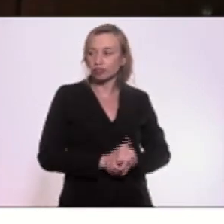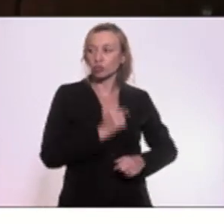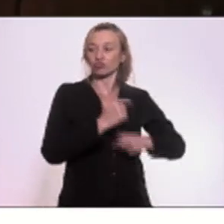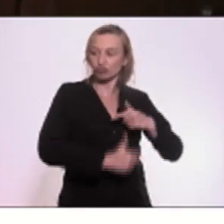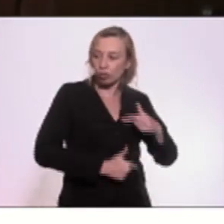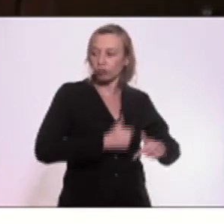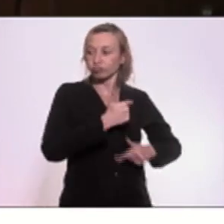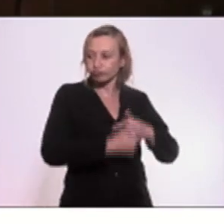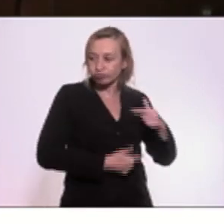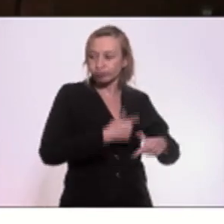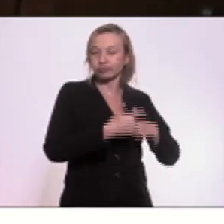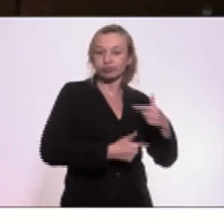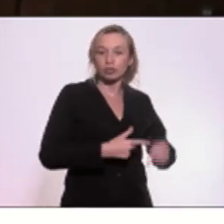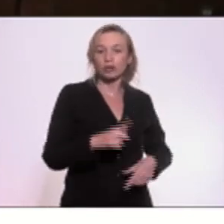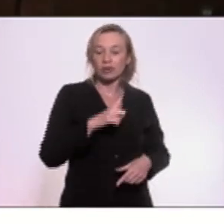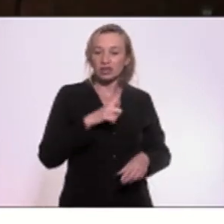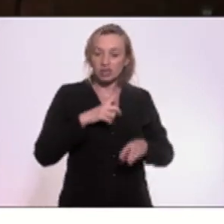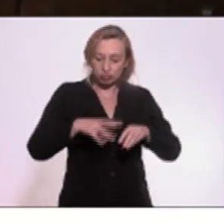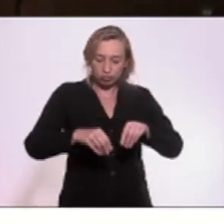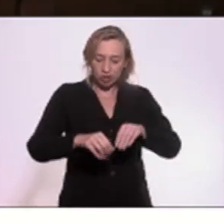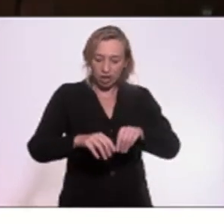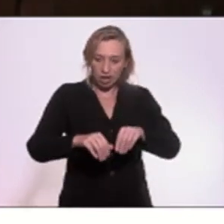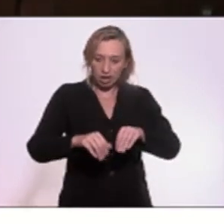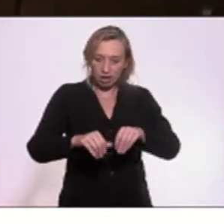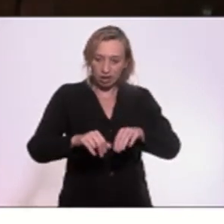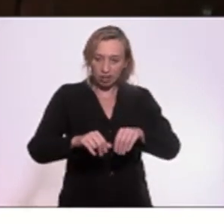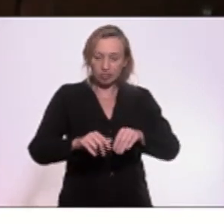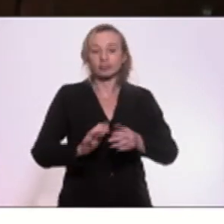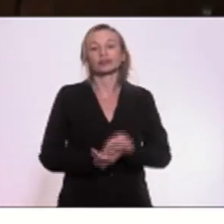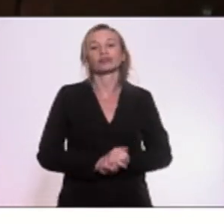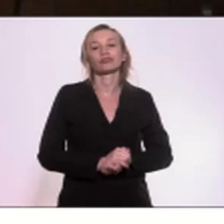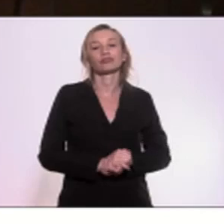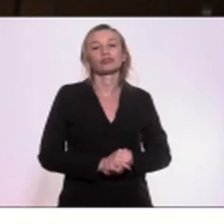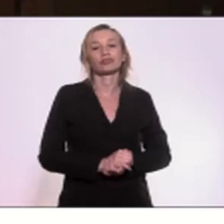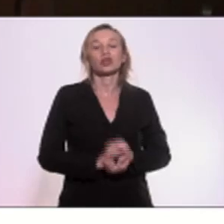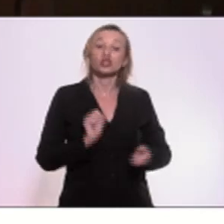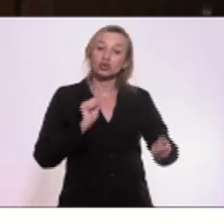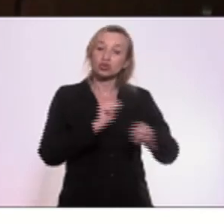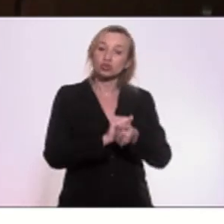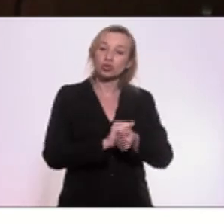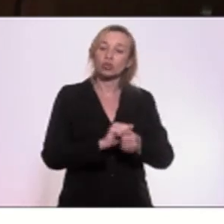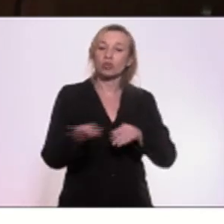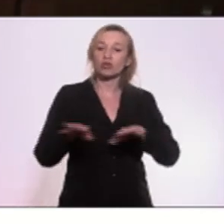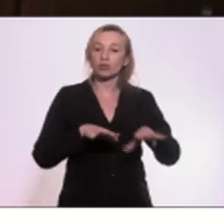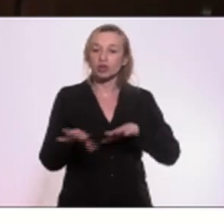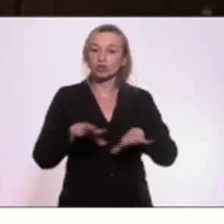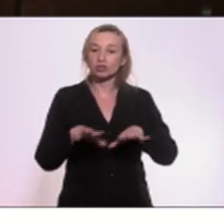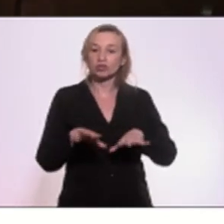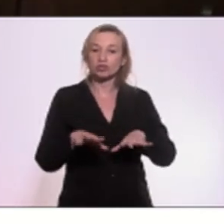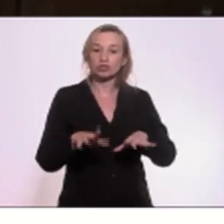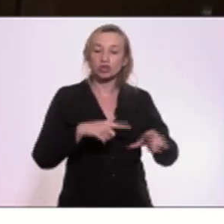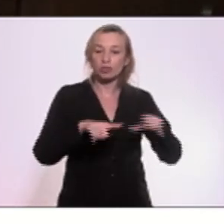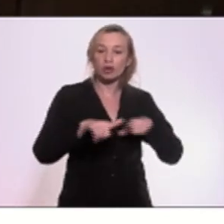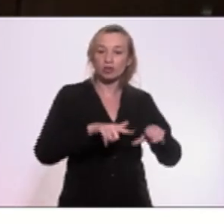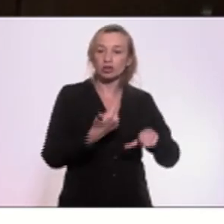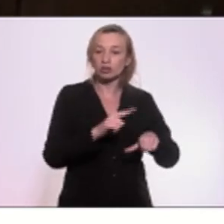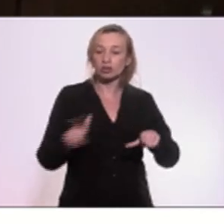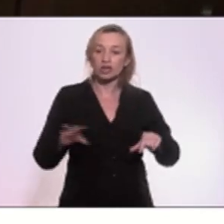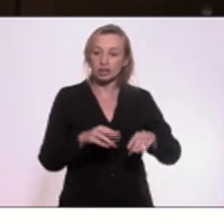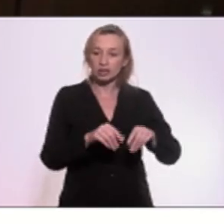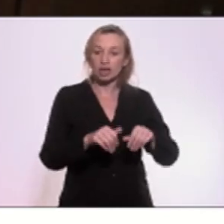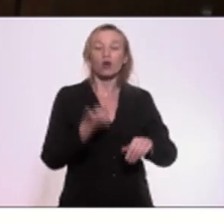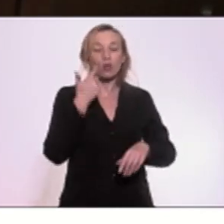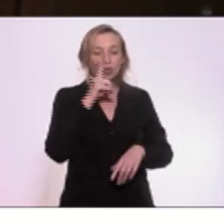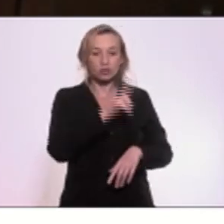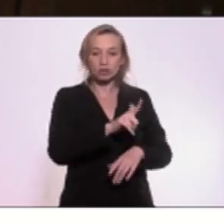lutou para ter um pedaço de terra, se juntou ao movimento dos trabalhadores sem terra,